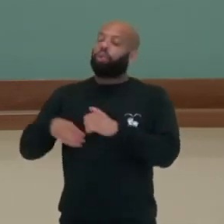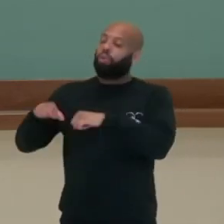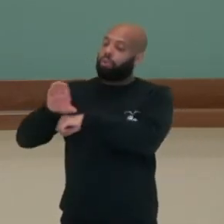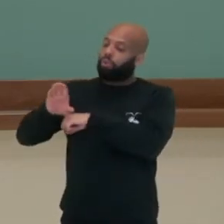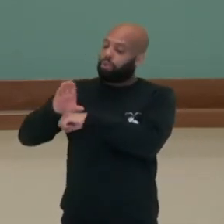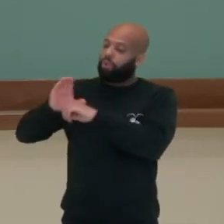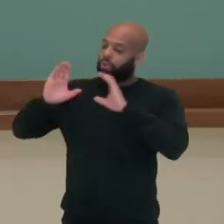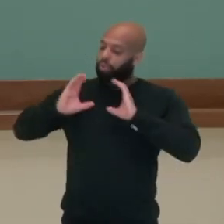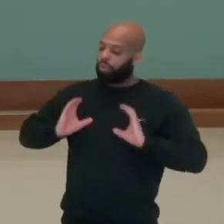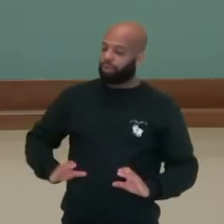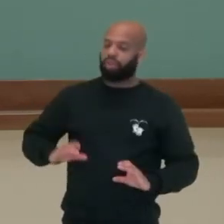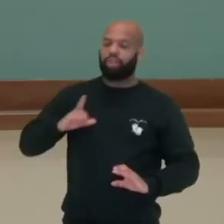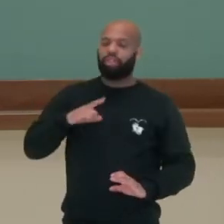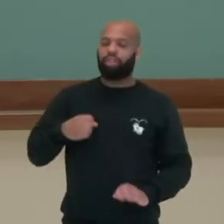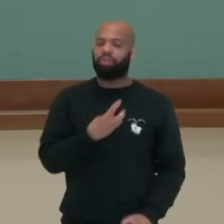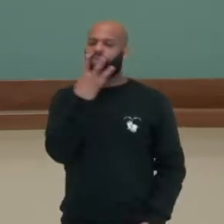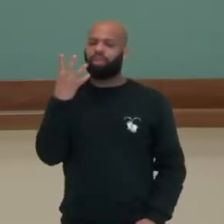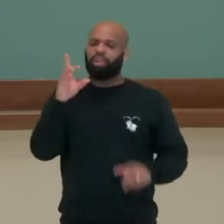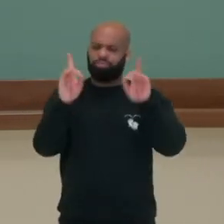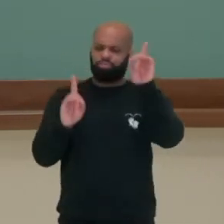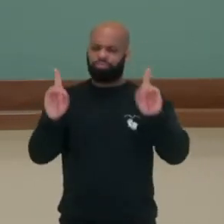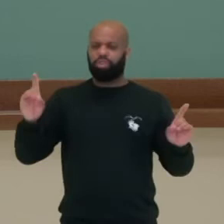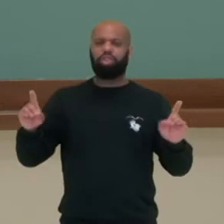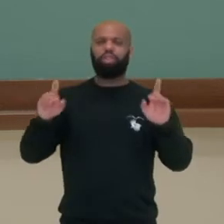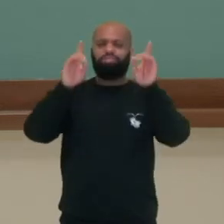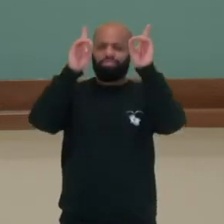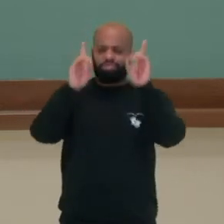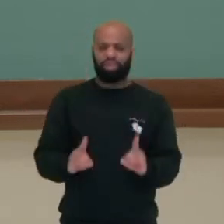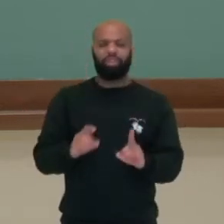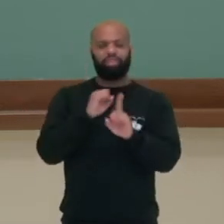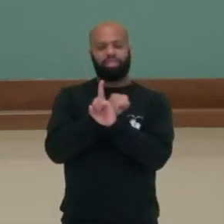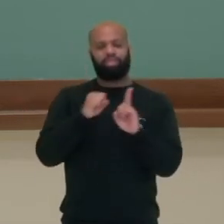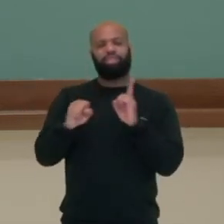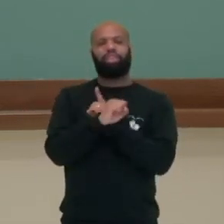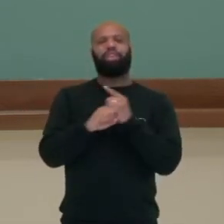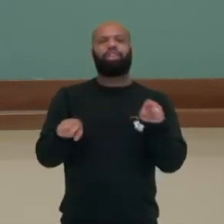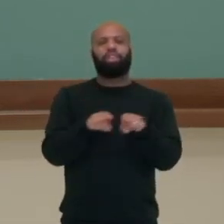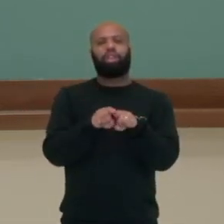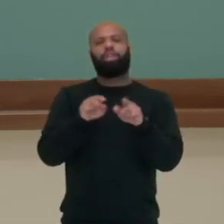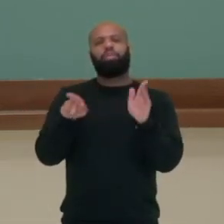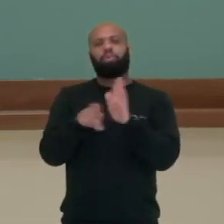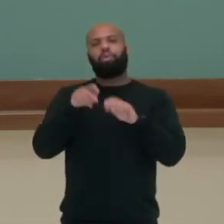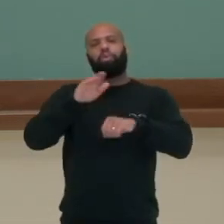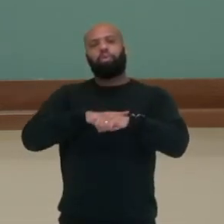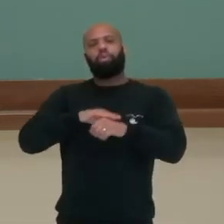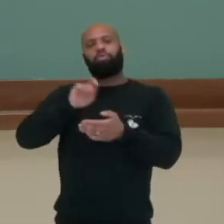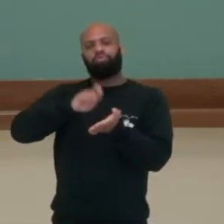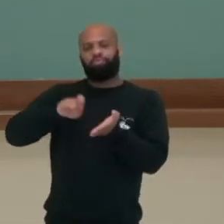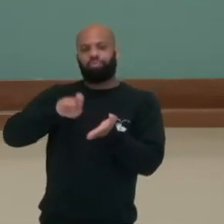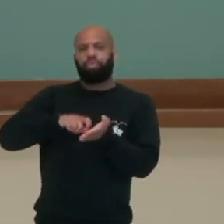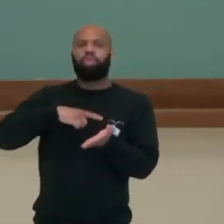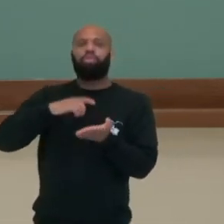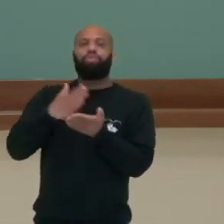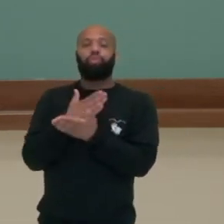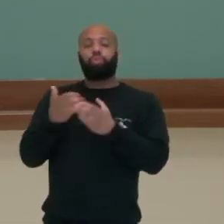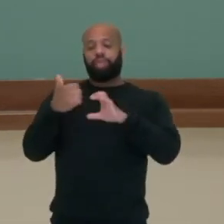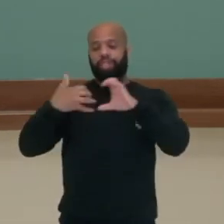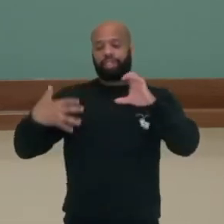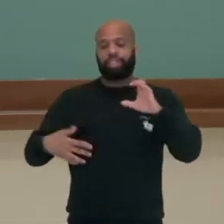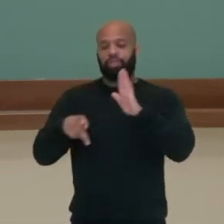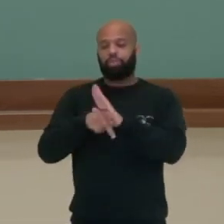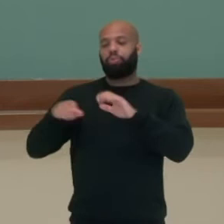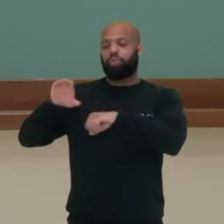um grande número de direitos sociais, então, na sua elaboração. Algumas das características